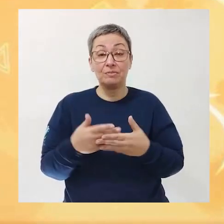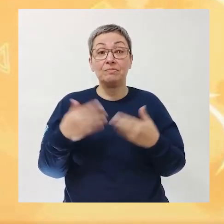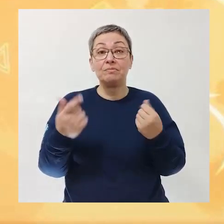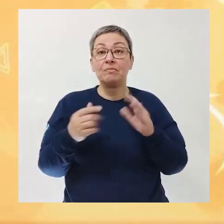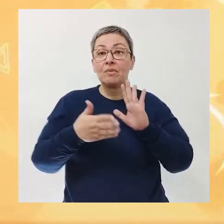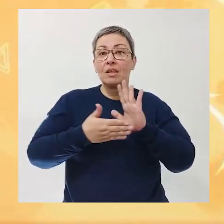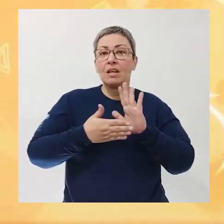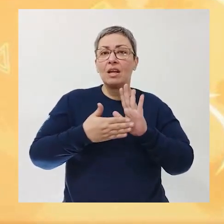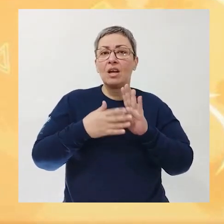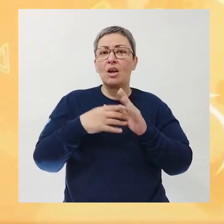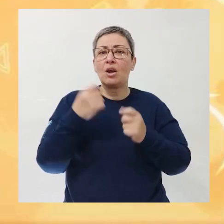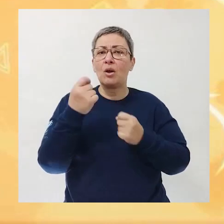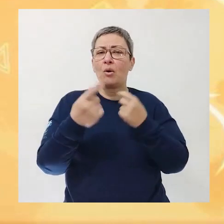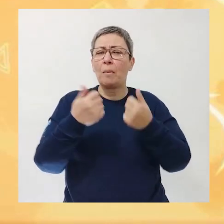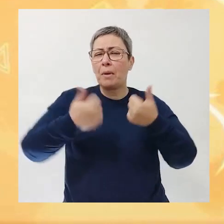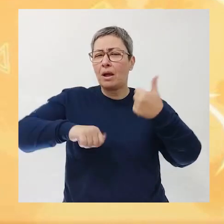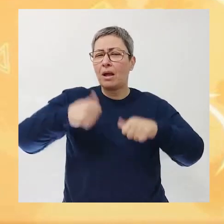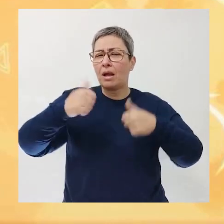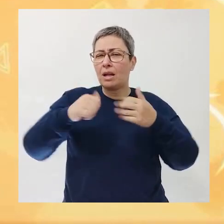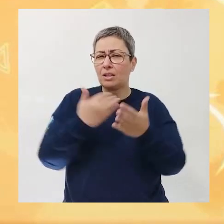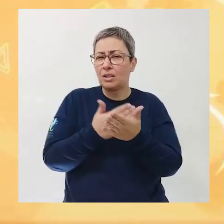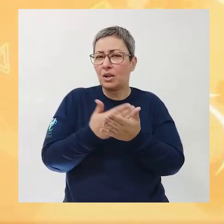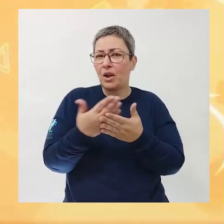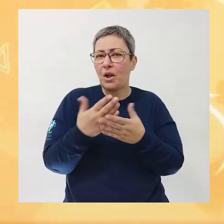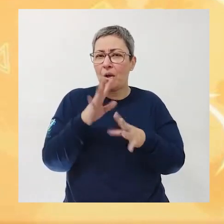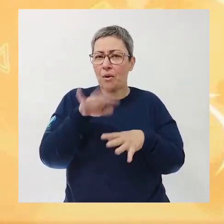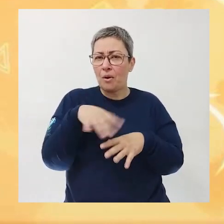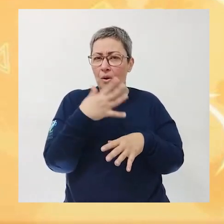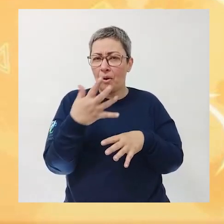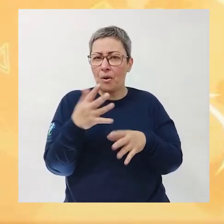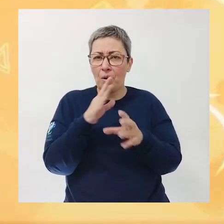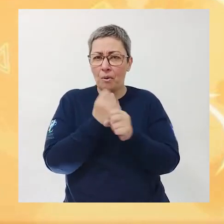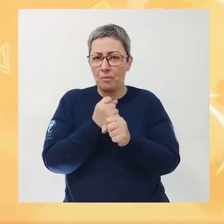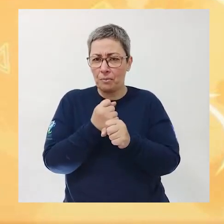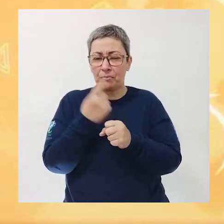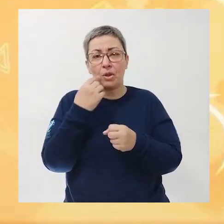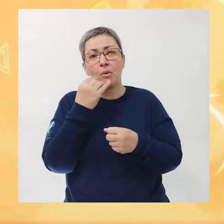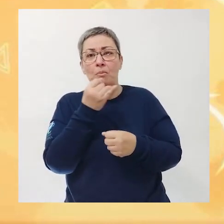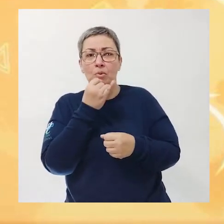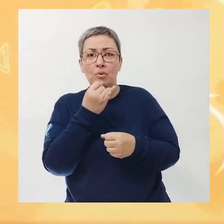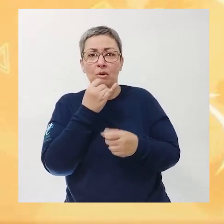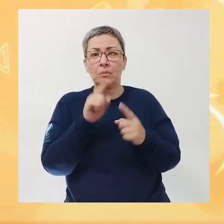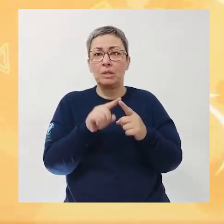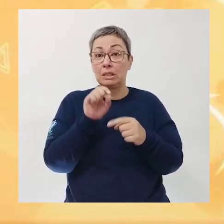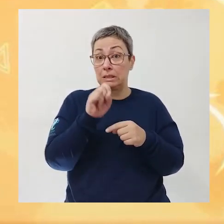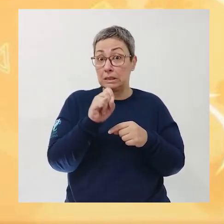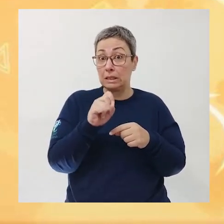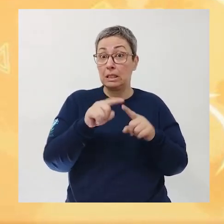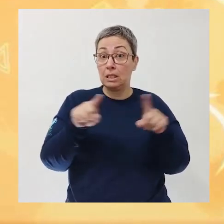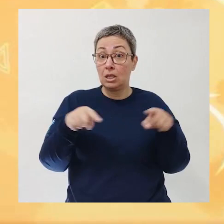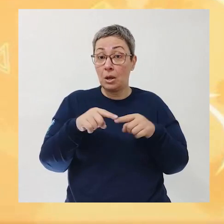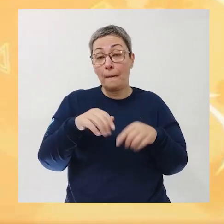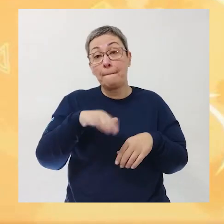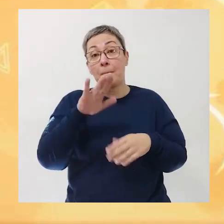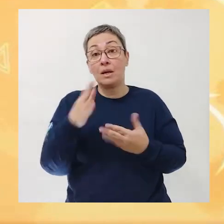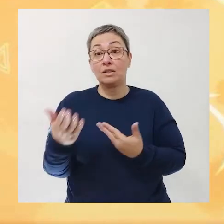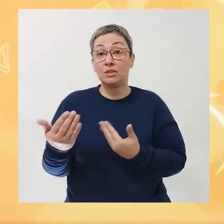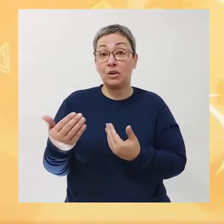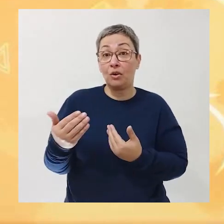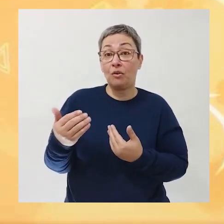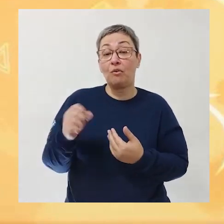Faça algumas análises a partir da construção da tabela, tá bom? Como se em sua classe há mais jovens ou